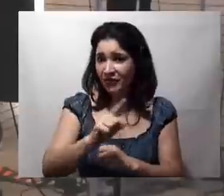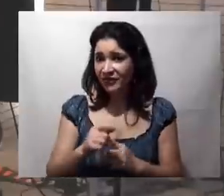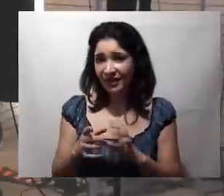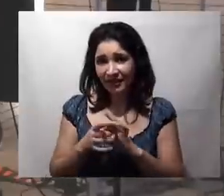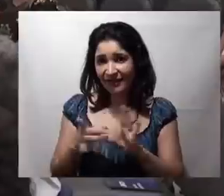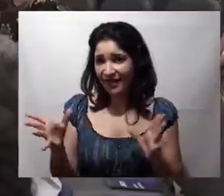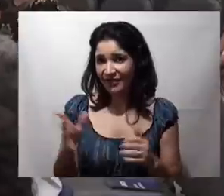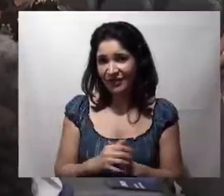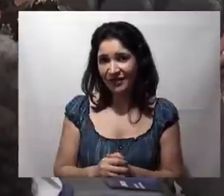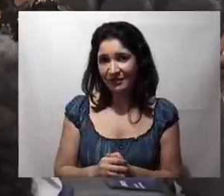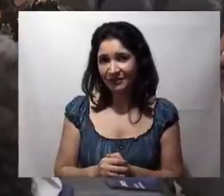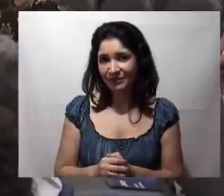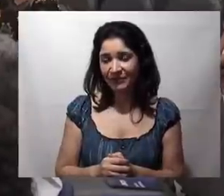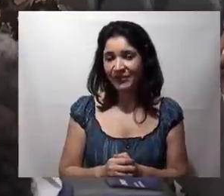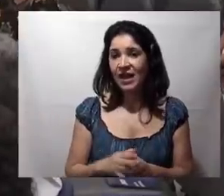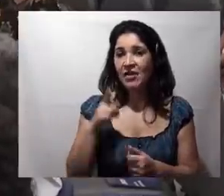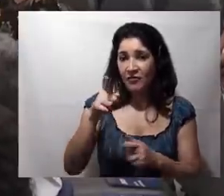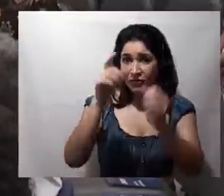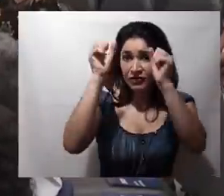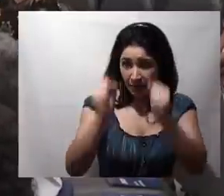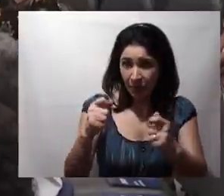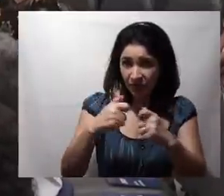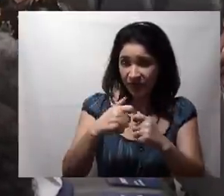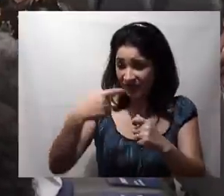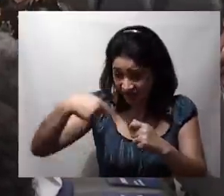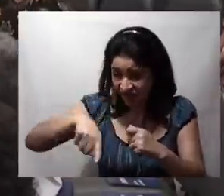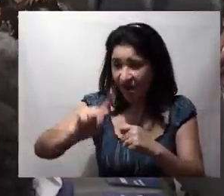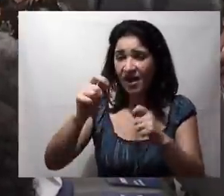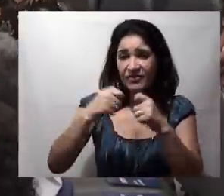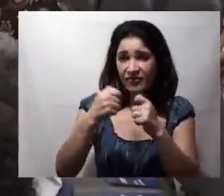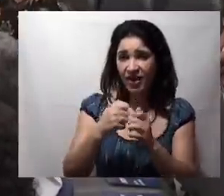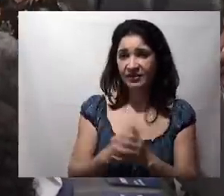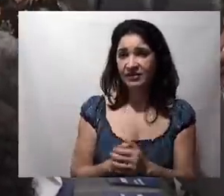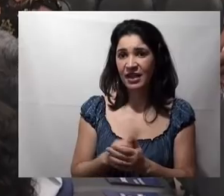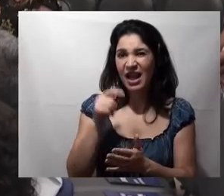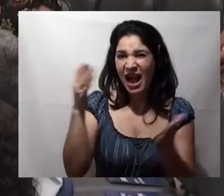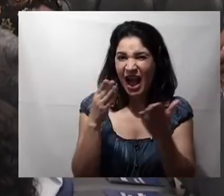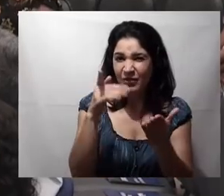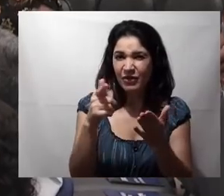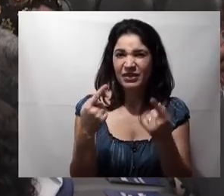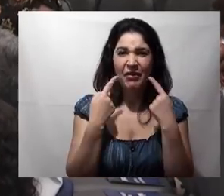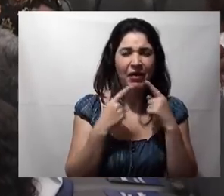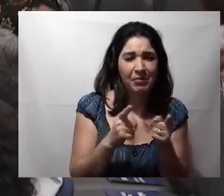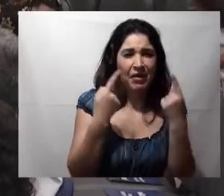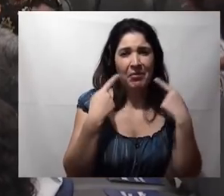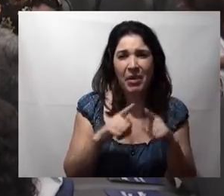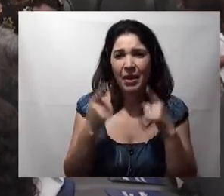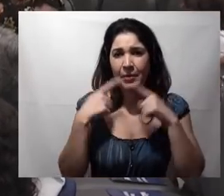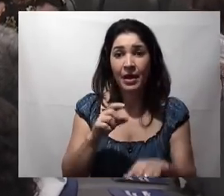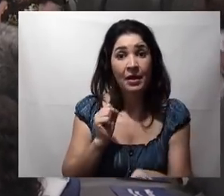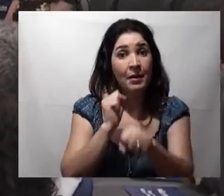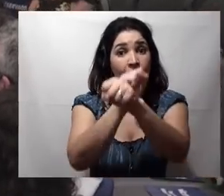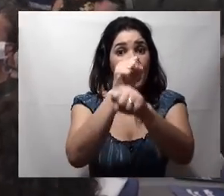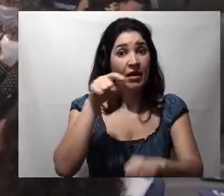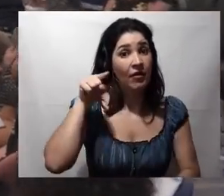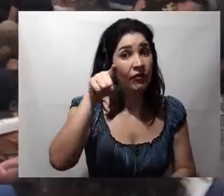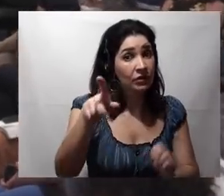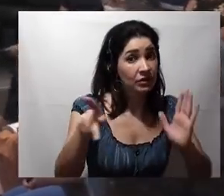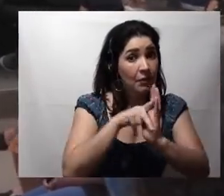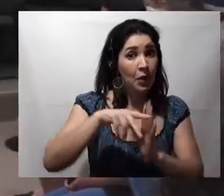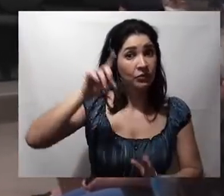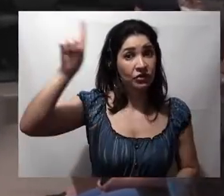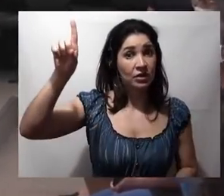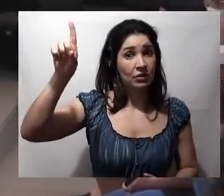e não continuo morando por que você não pode te deus irmão já te deu gente boa